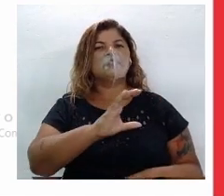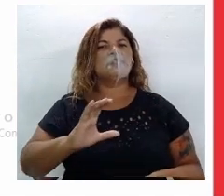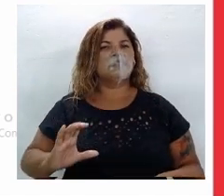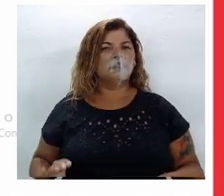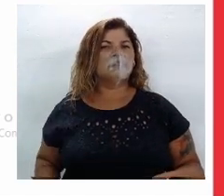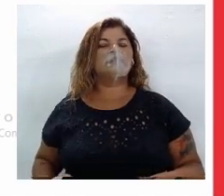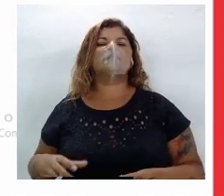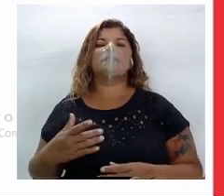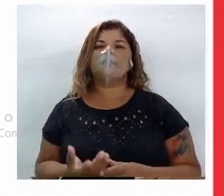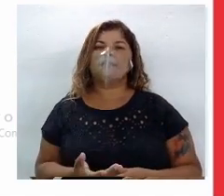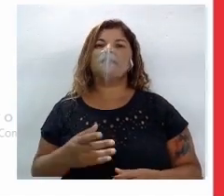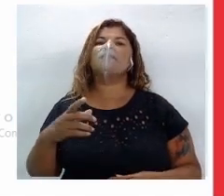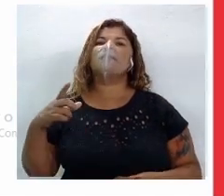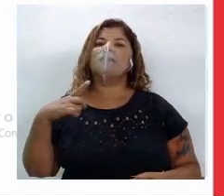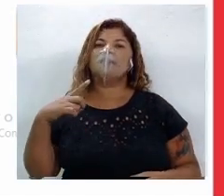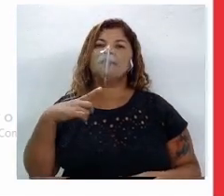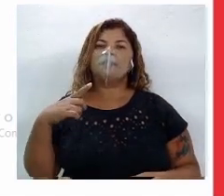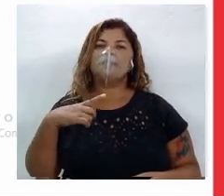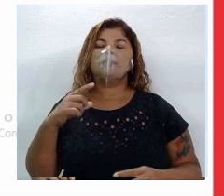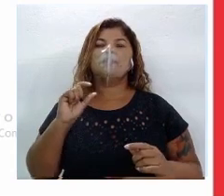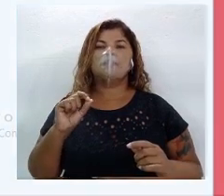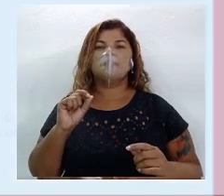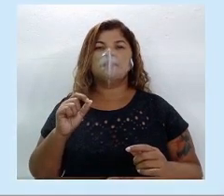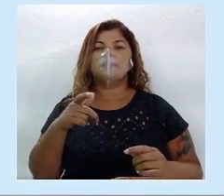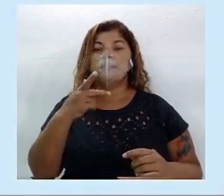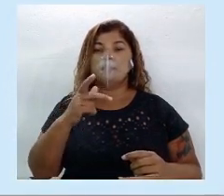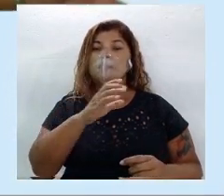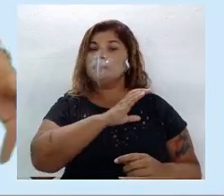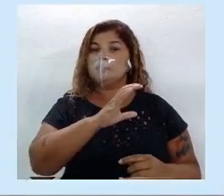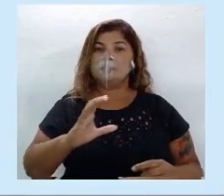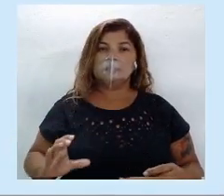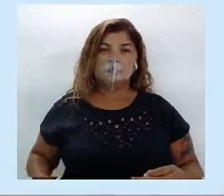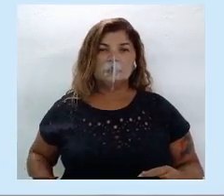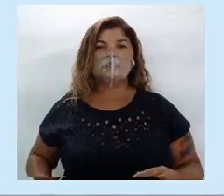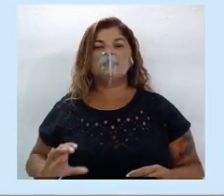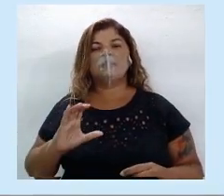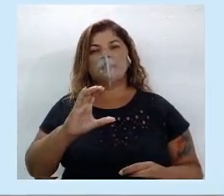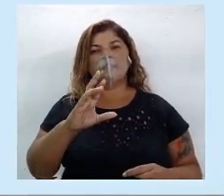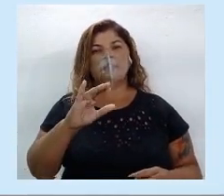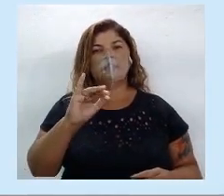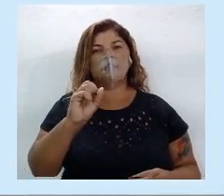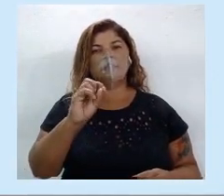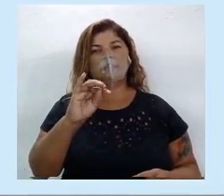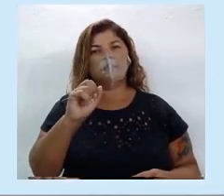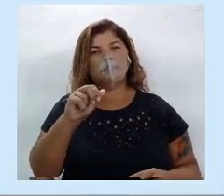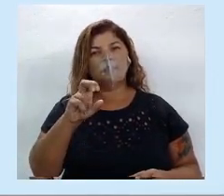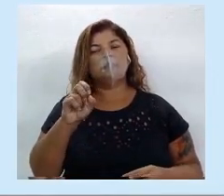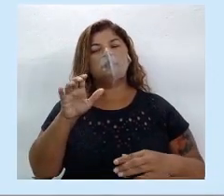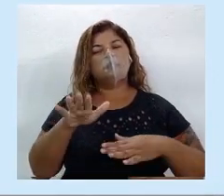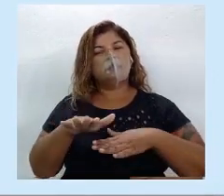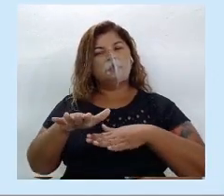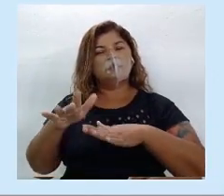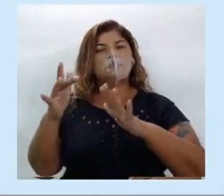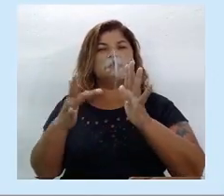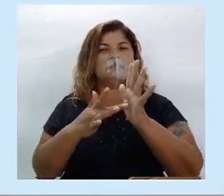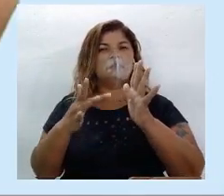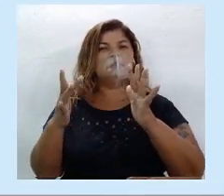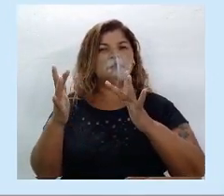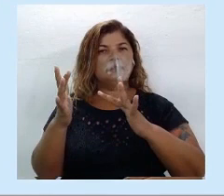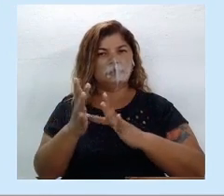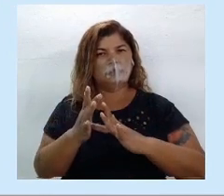cristianismo. Lembrando, cortando para mim, que quando eu falar para vocês cristianismo, são o quê? Os seguidores